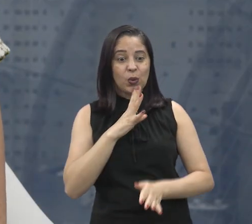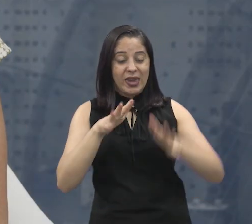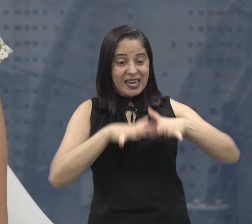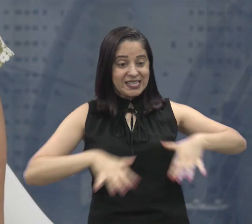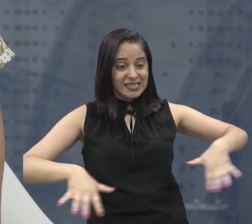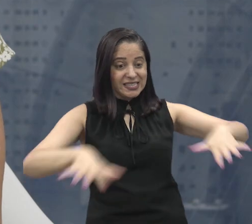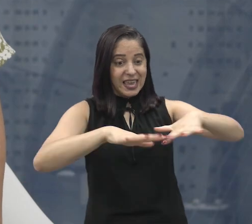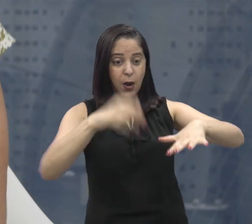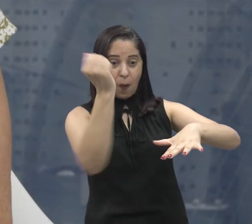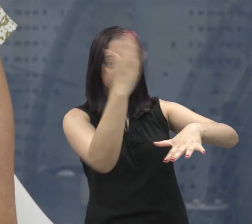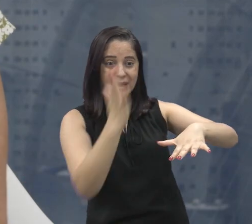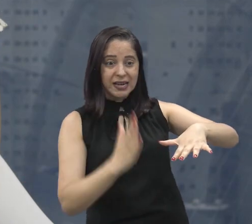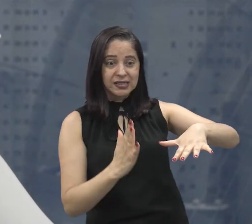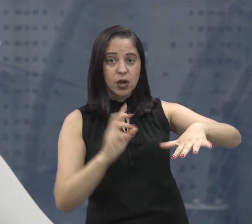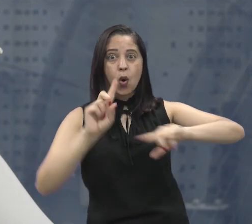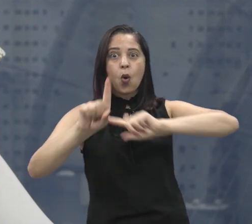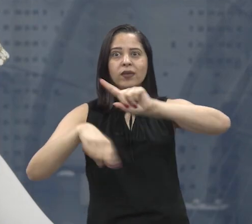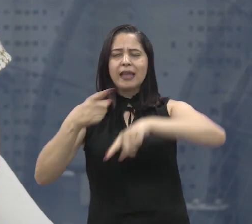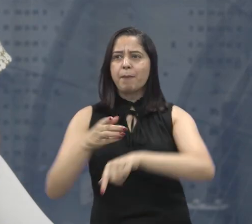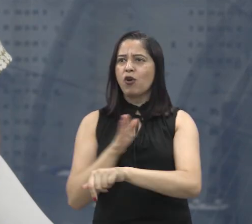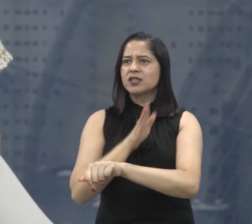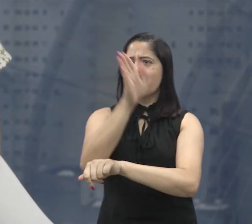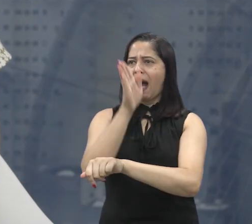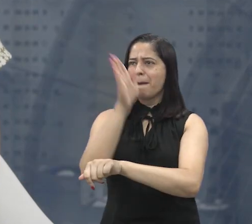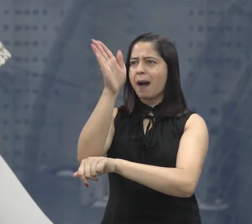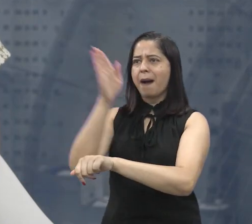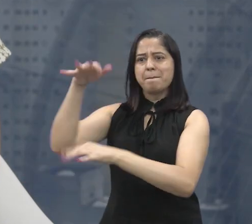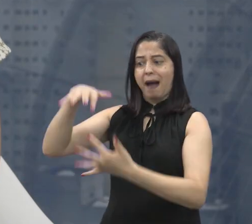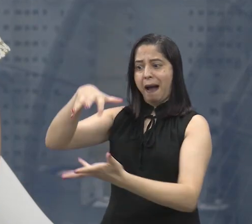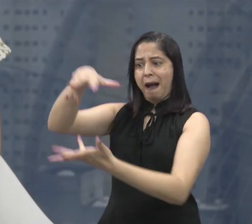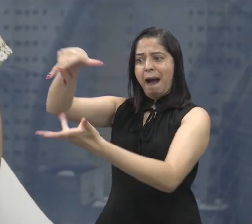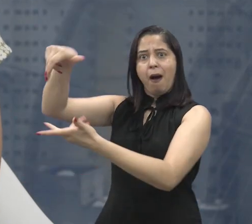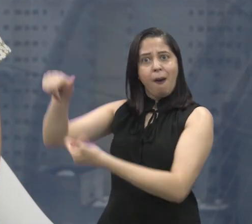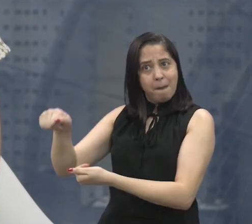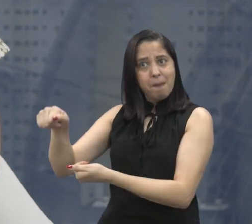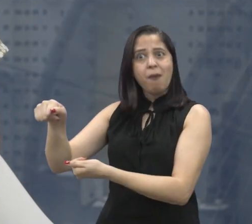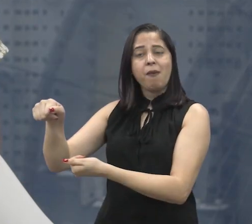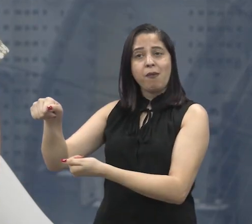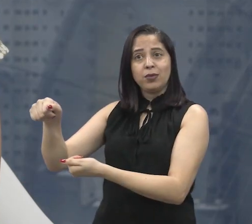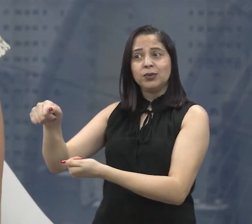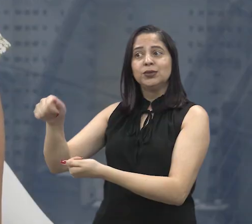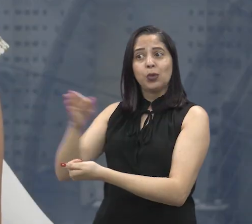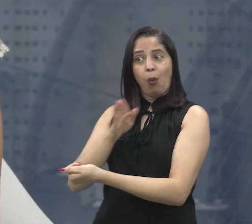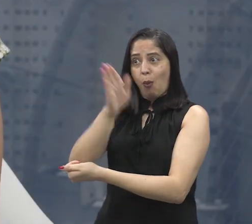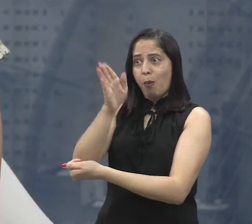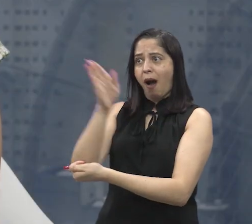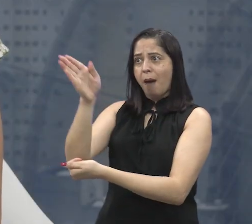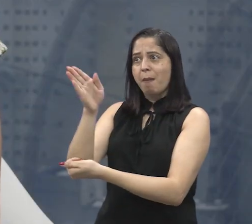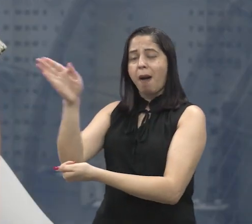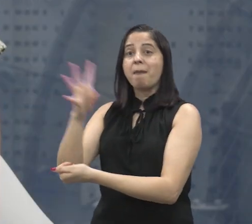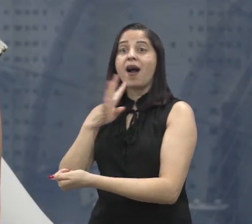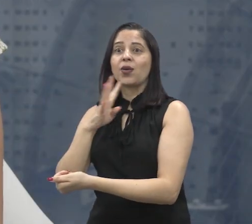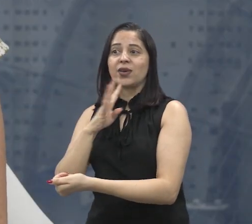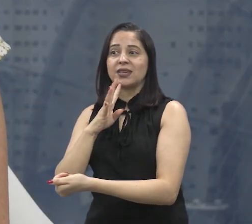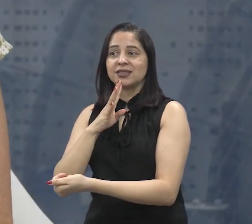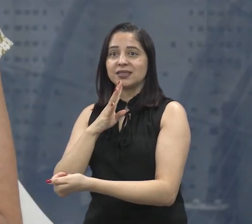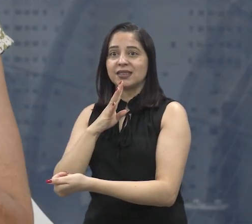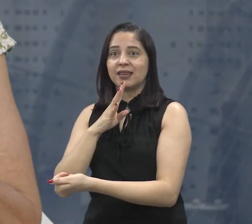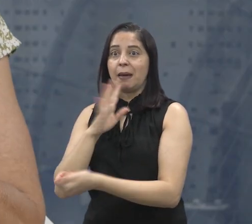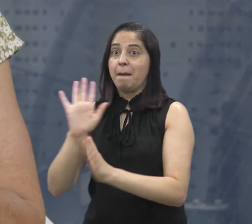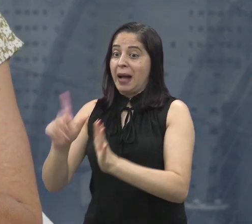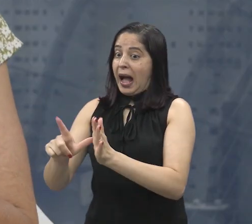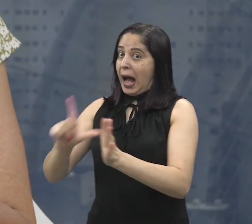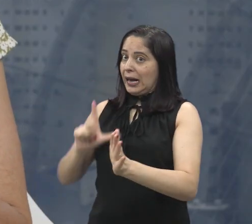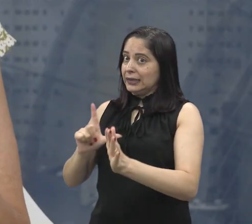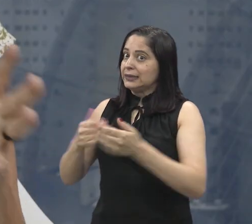nossa subjetividade, a nossa necessidade de expressão. Então, isso é bem importante. O Mário de Andrade já dizia que